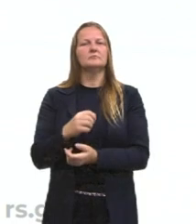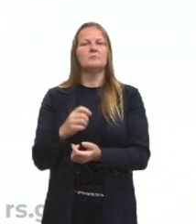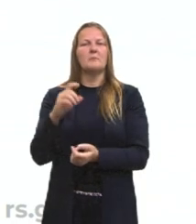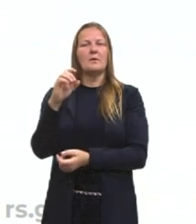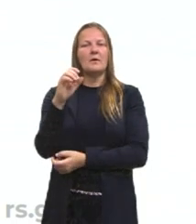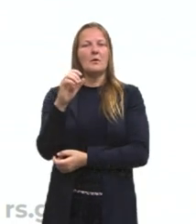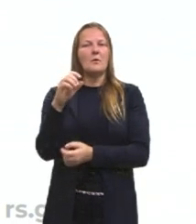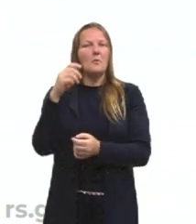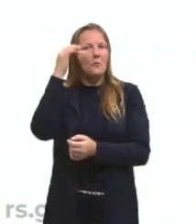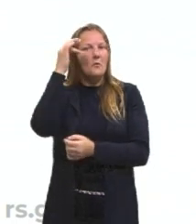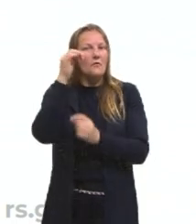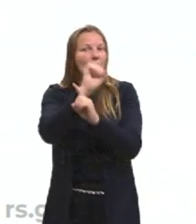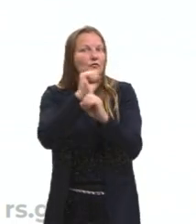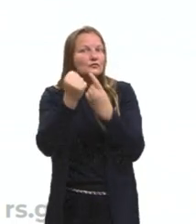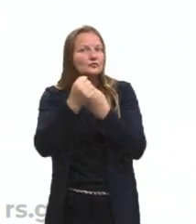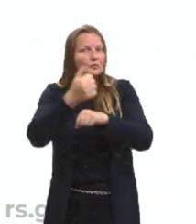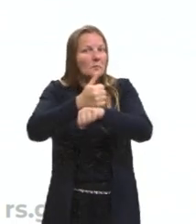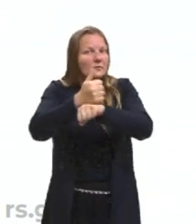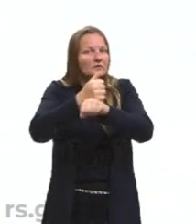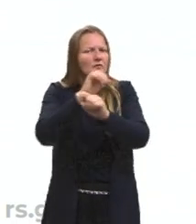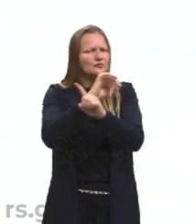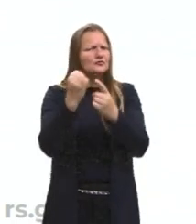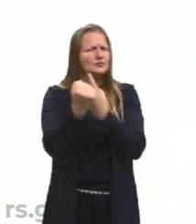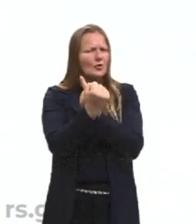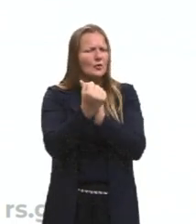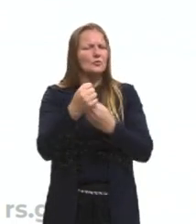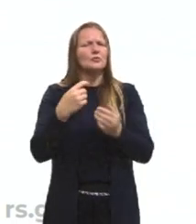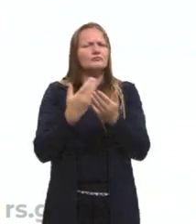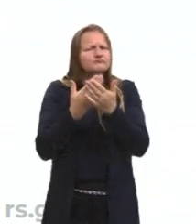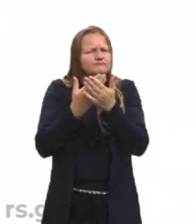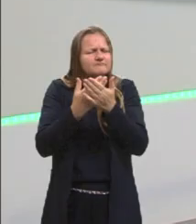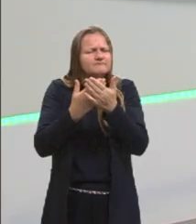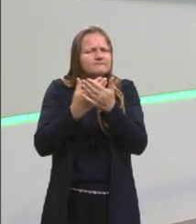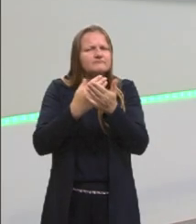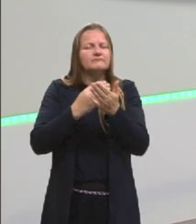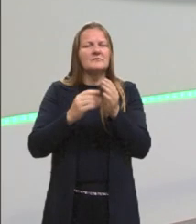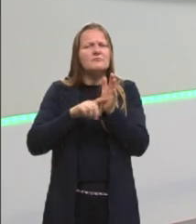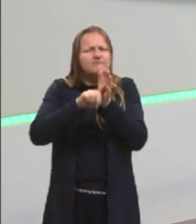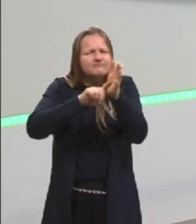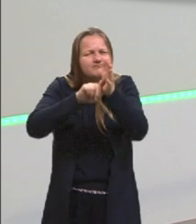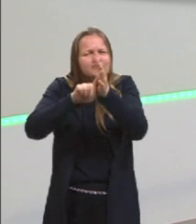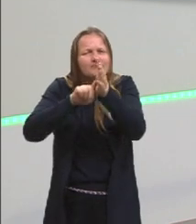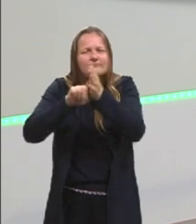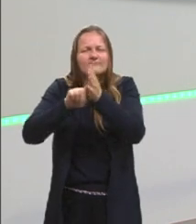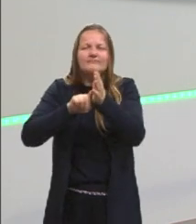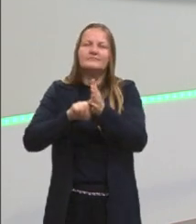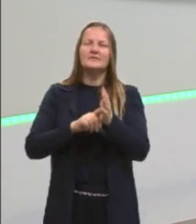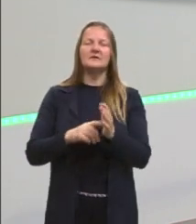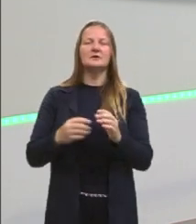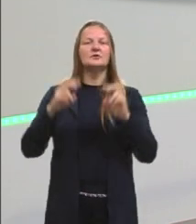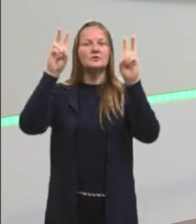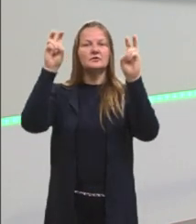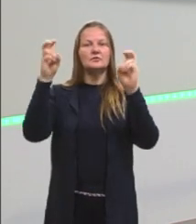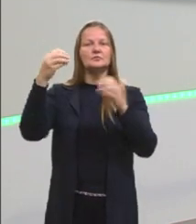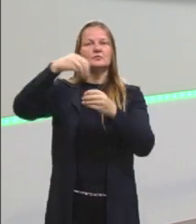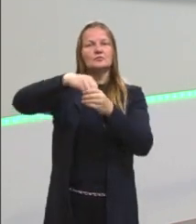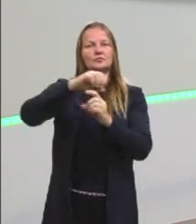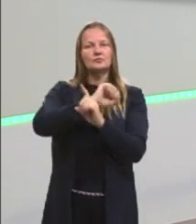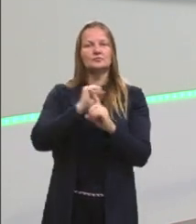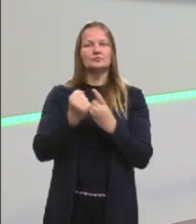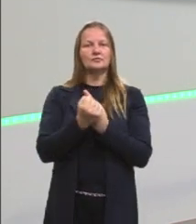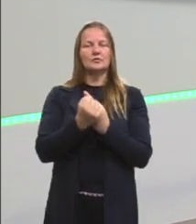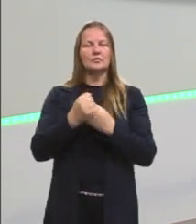Comte mas aí está as aulas que dão Introdução ao Estudo análise dos temas da sociedade das